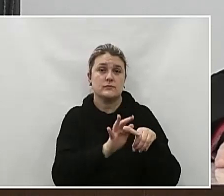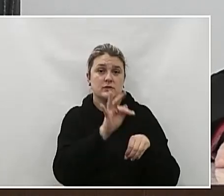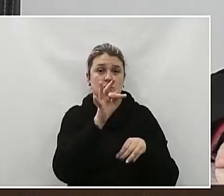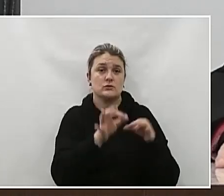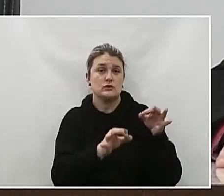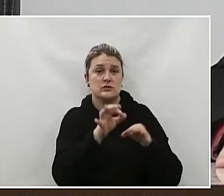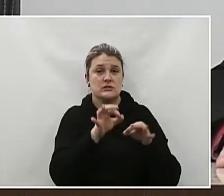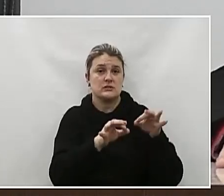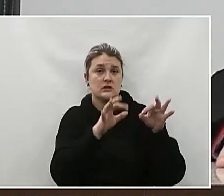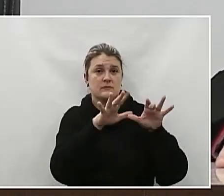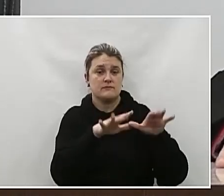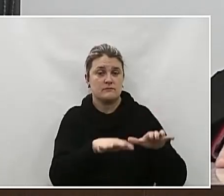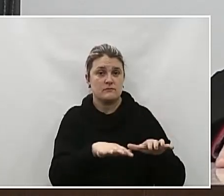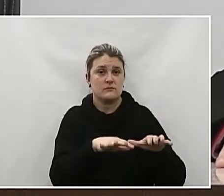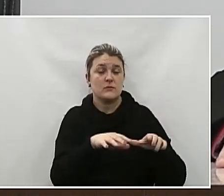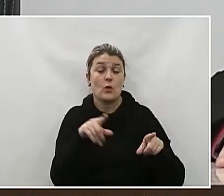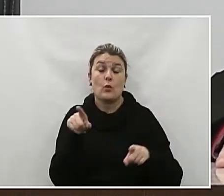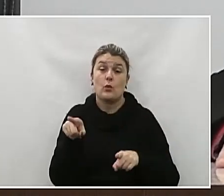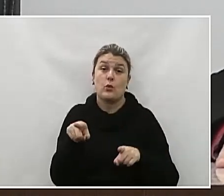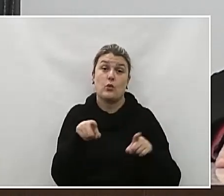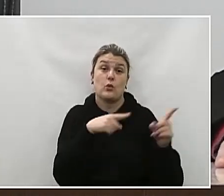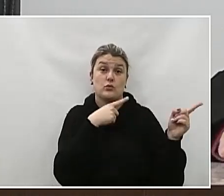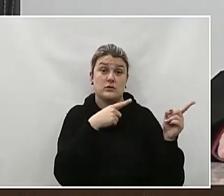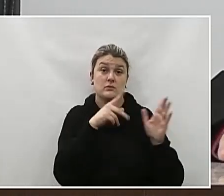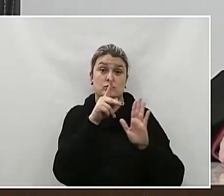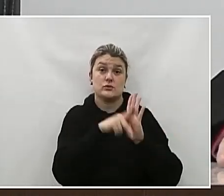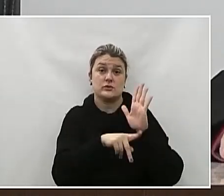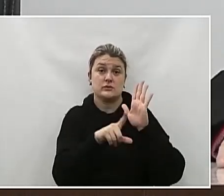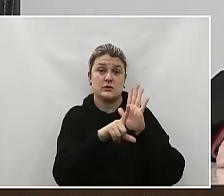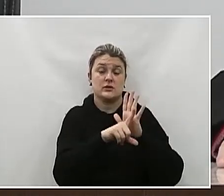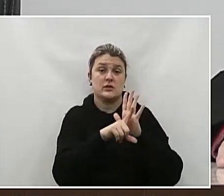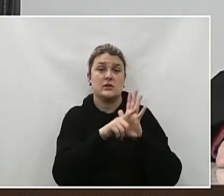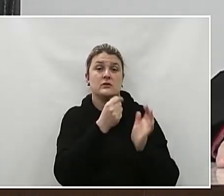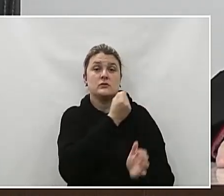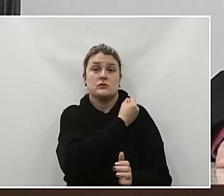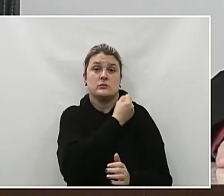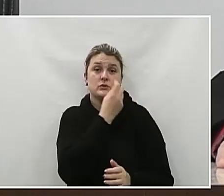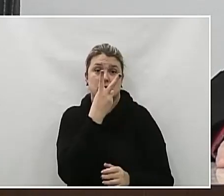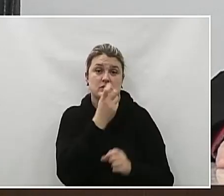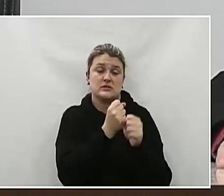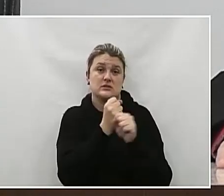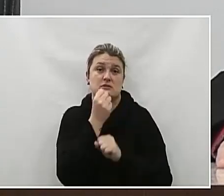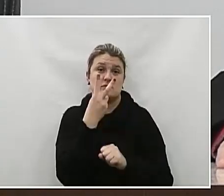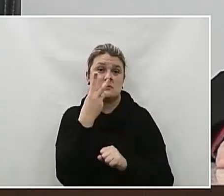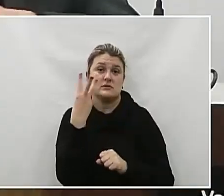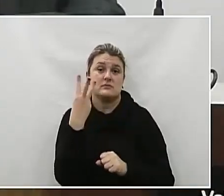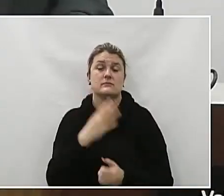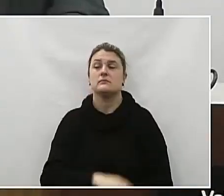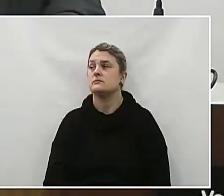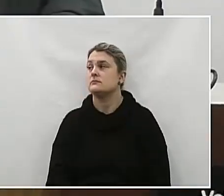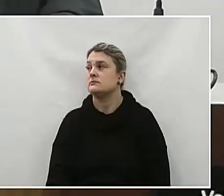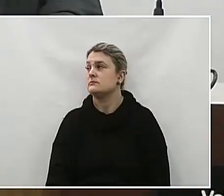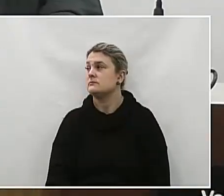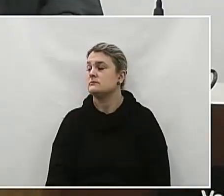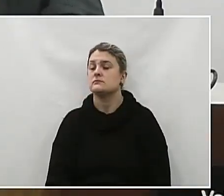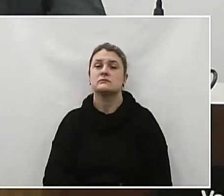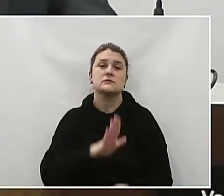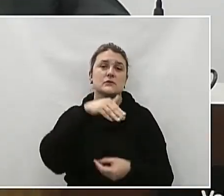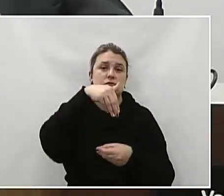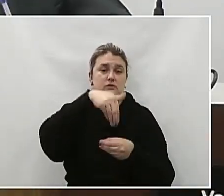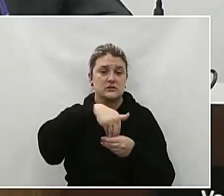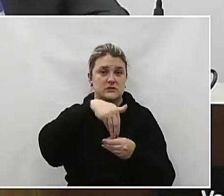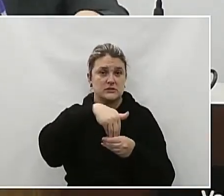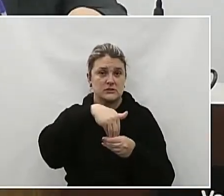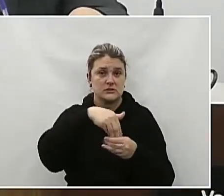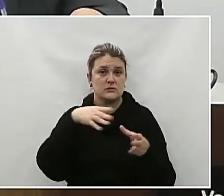redação E redação final Contrário ao projeto De lei ordinária Número 2 de 2023 Votação do parecer